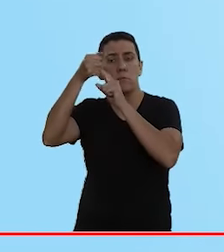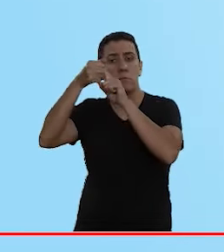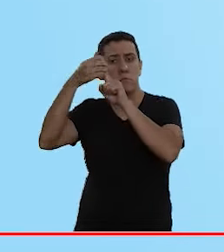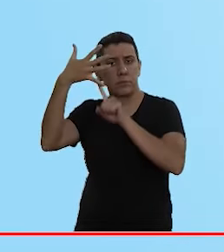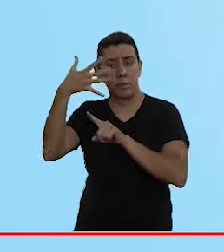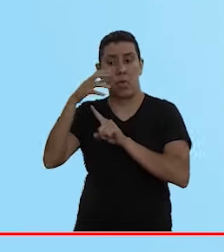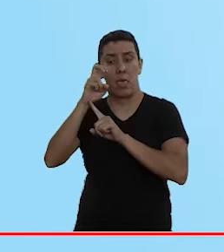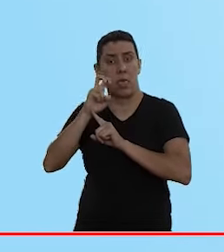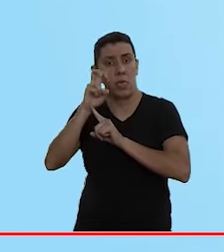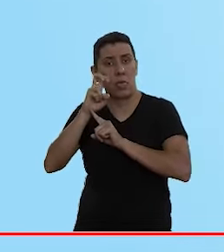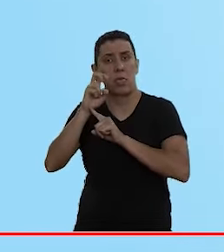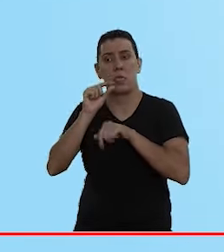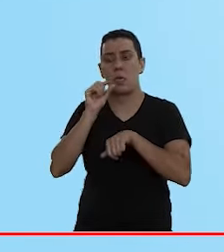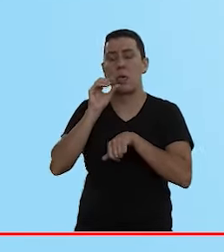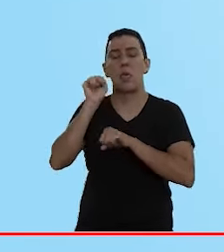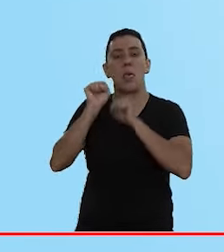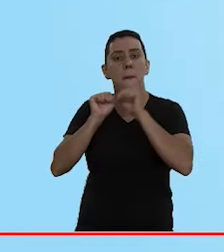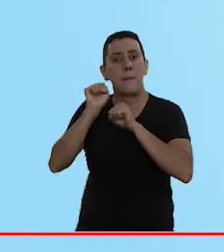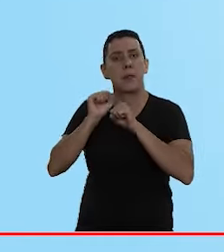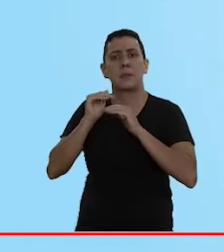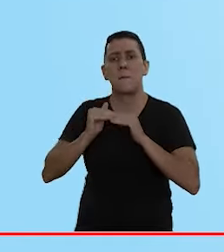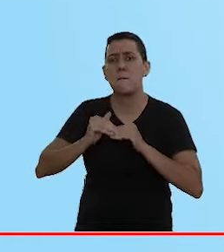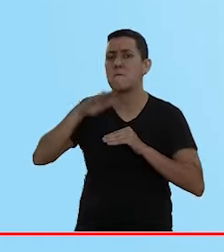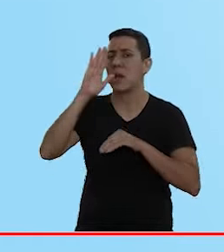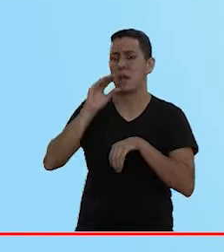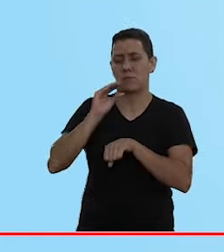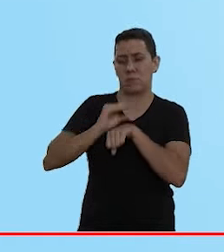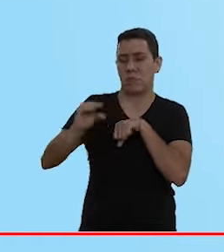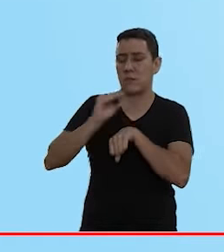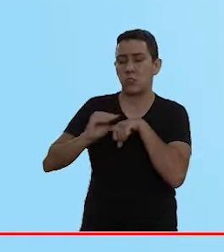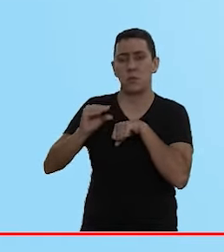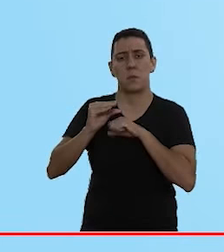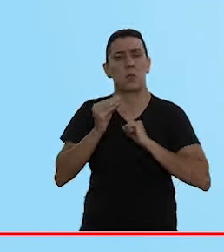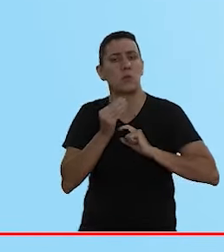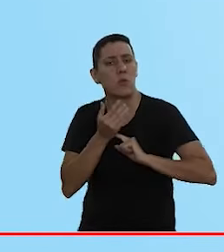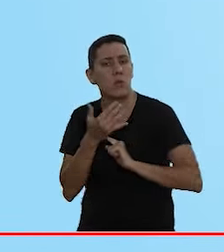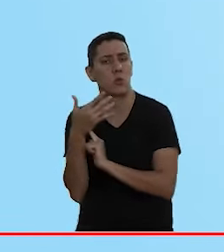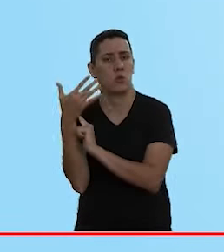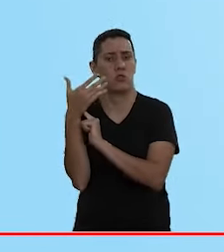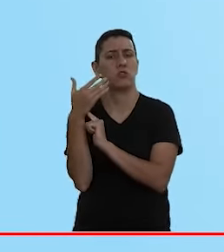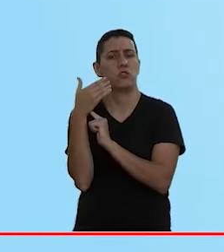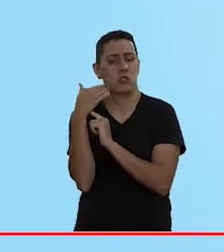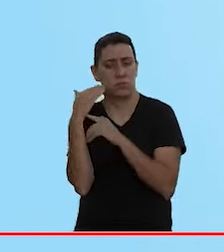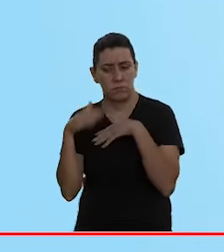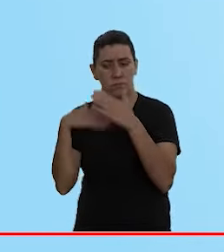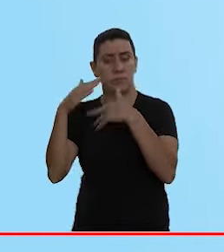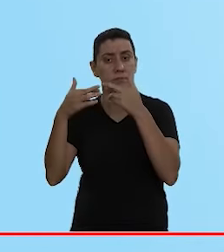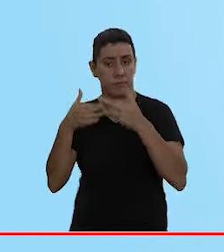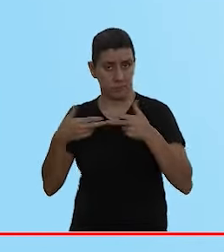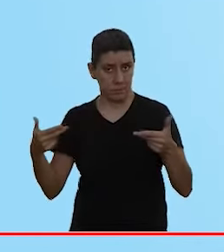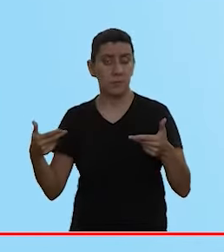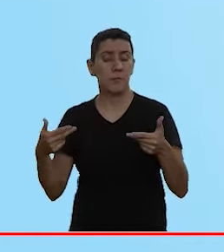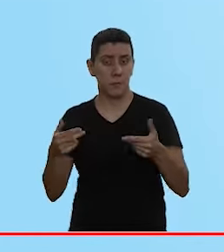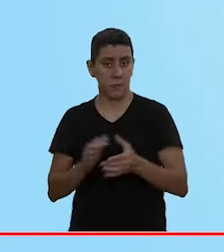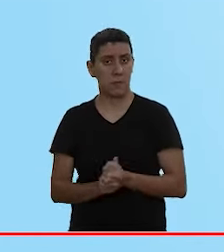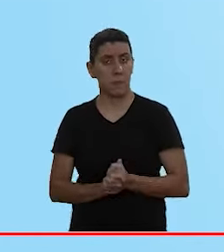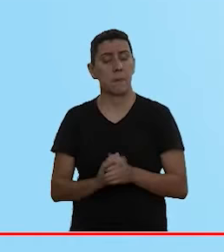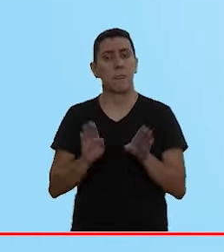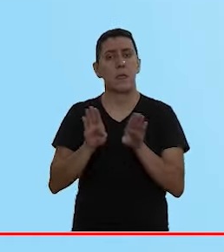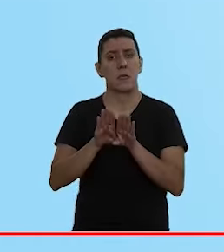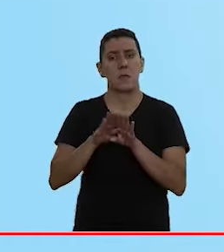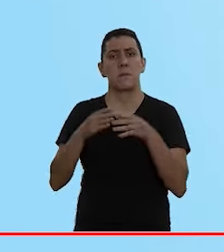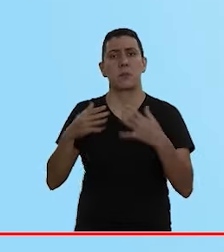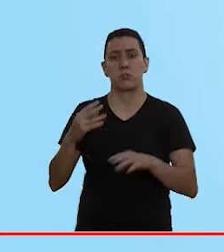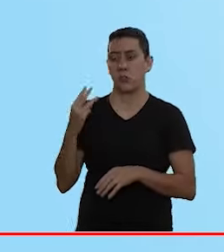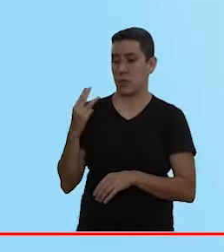de inovação, desenvolvimento de novas tecnologias, e após aí 33